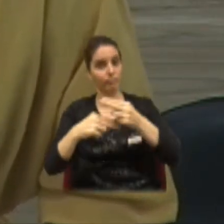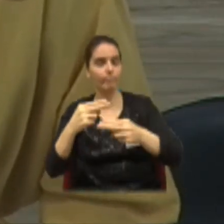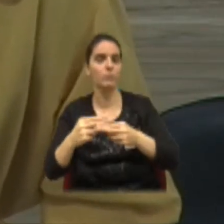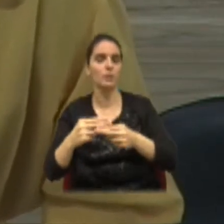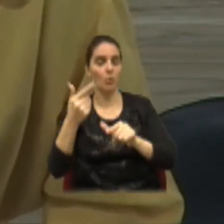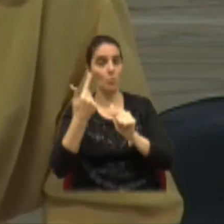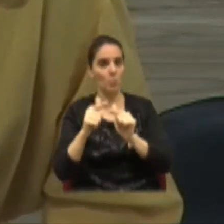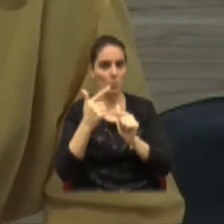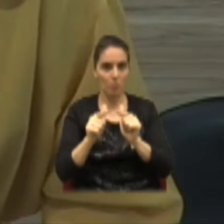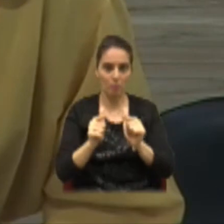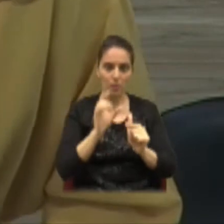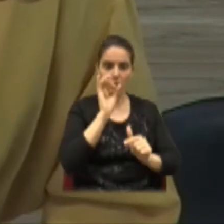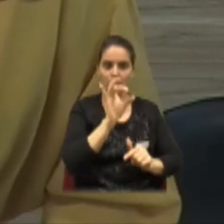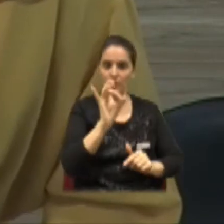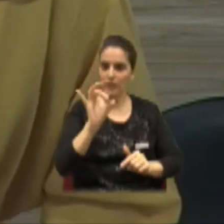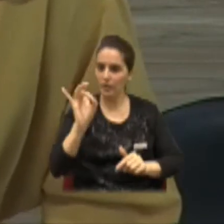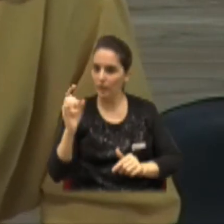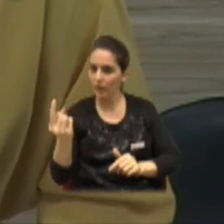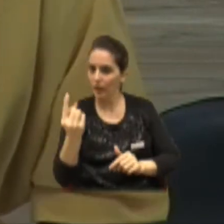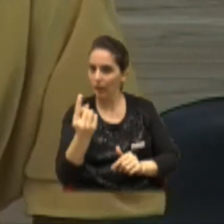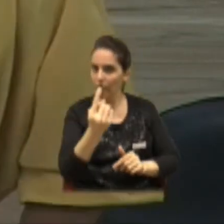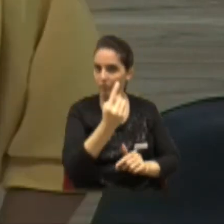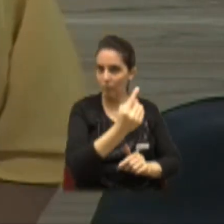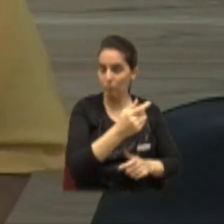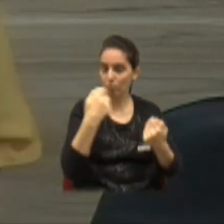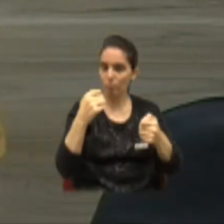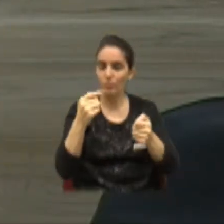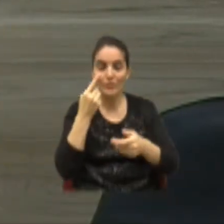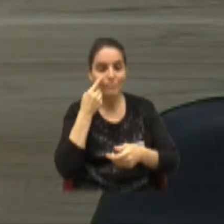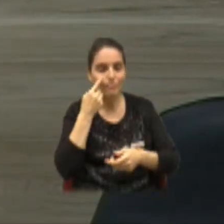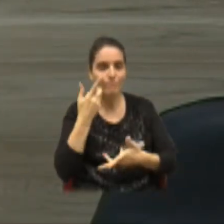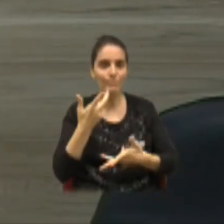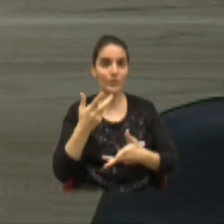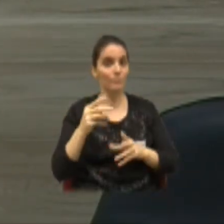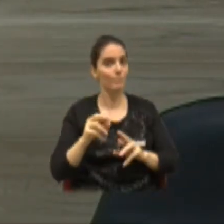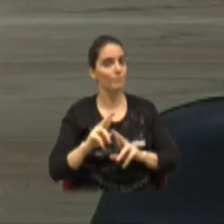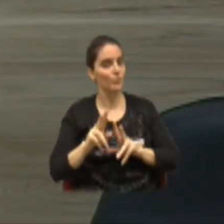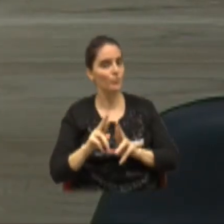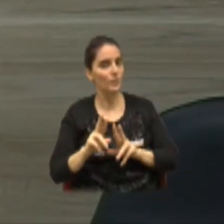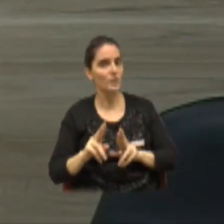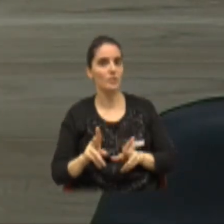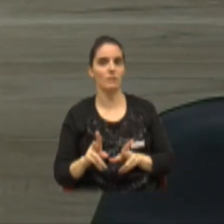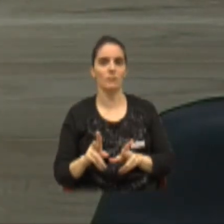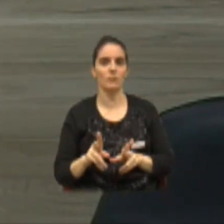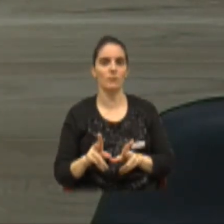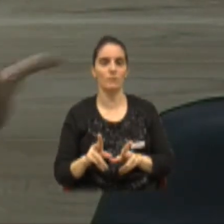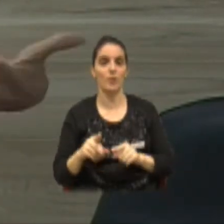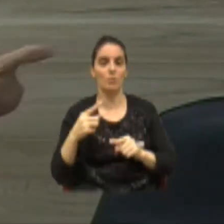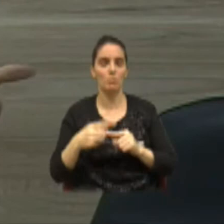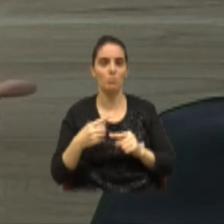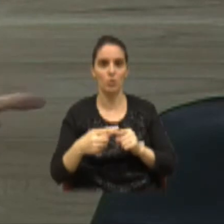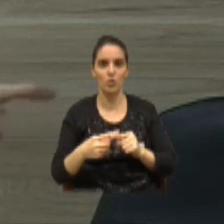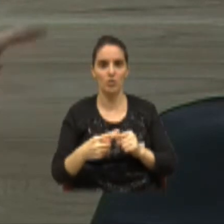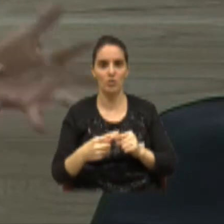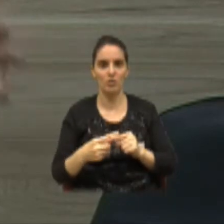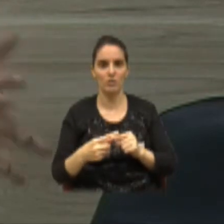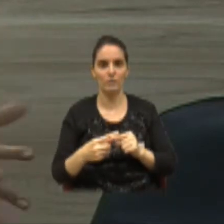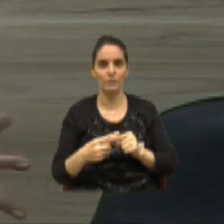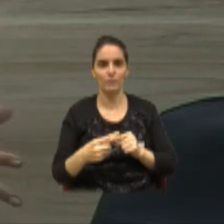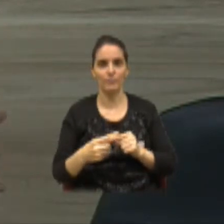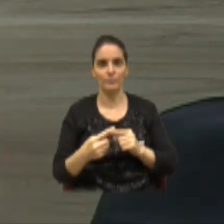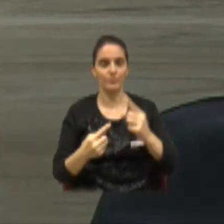problemáticos, cada caso será um caso, né? Porque são inúmeras as vertentes que